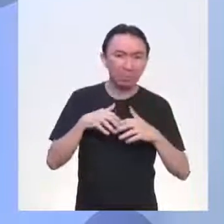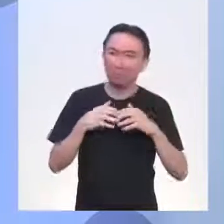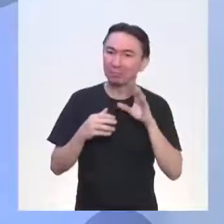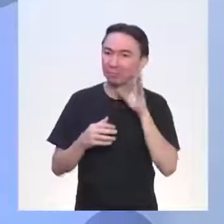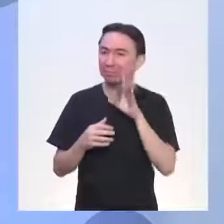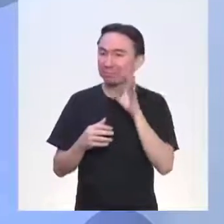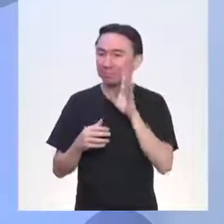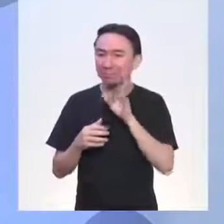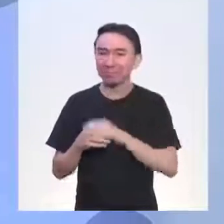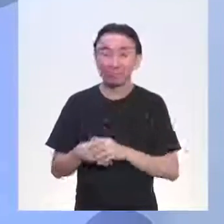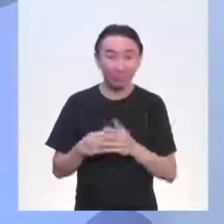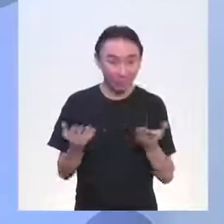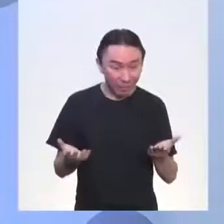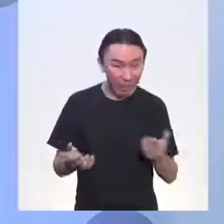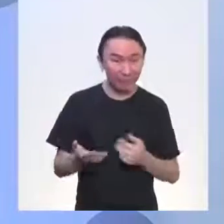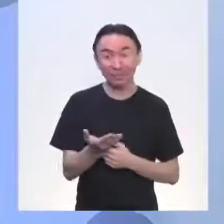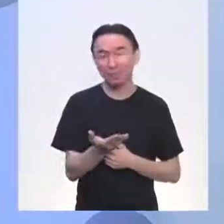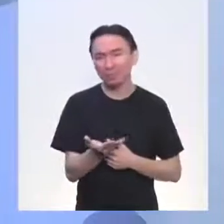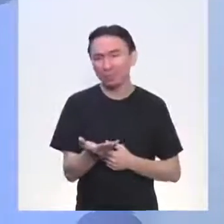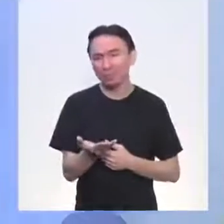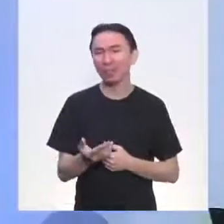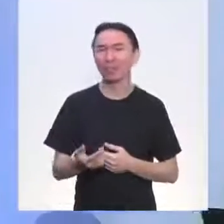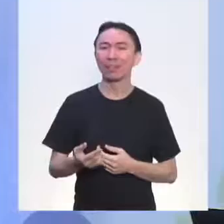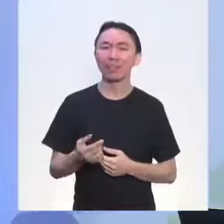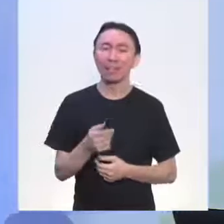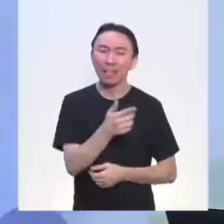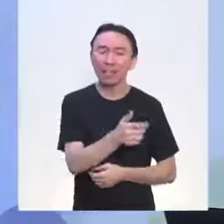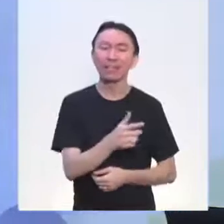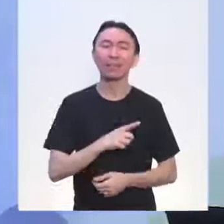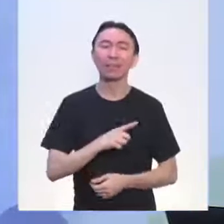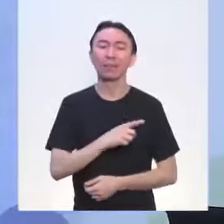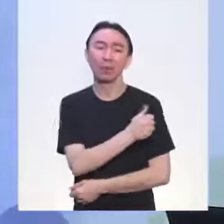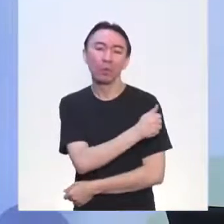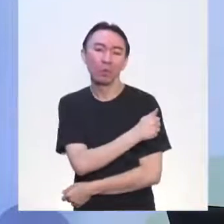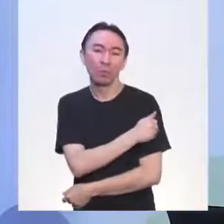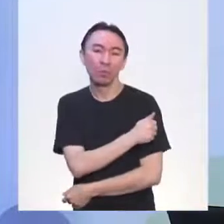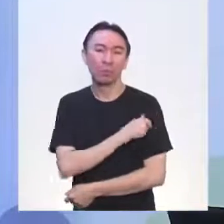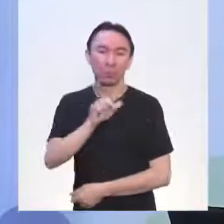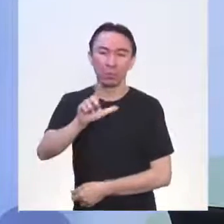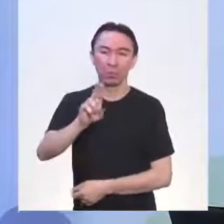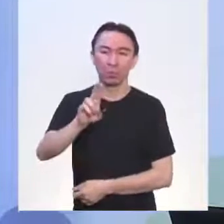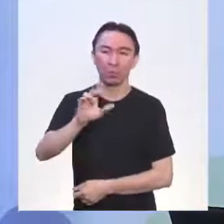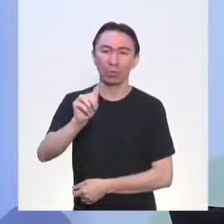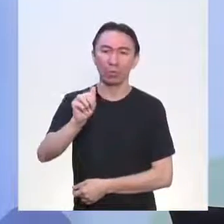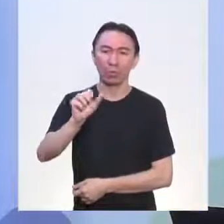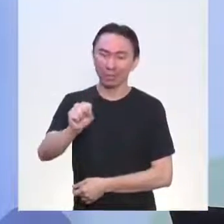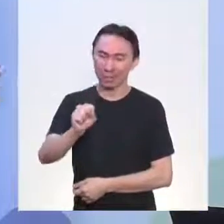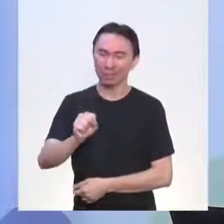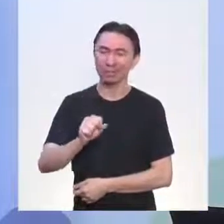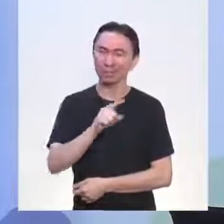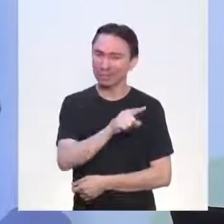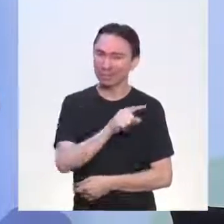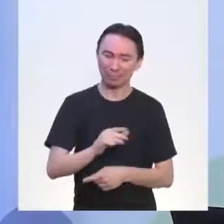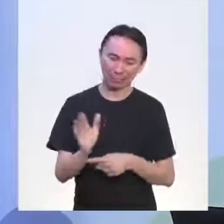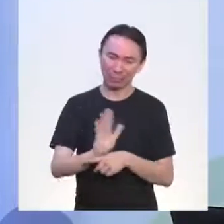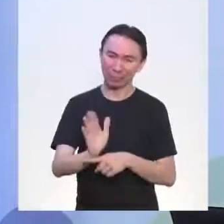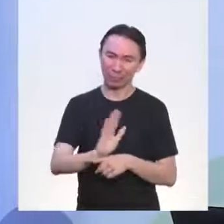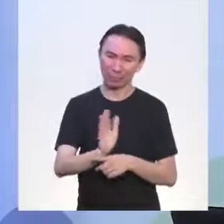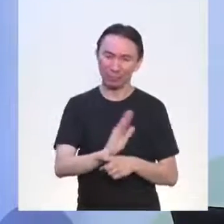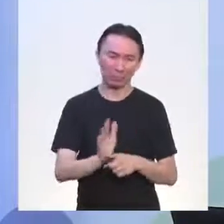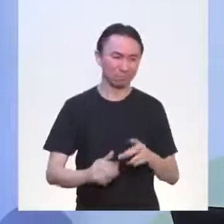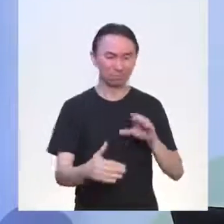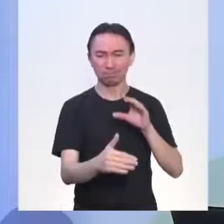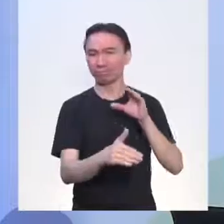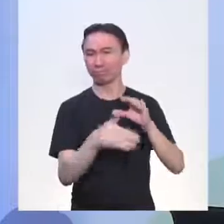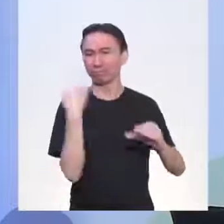aula, acho que eu vou falar várias vezes do nosso querido aluno Lucas, aí de Guararema, que mandou um vídeo para a gente com uma construção, com